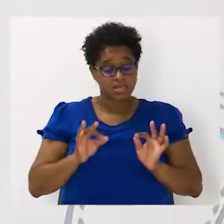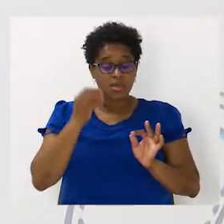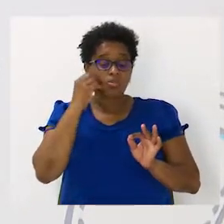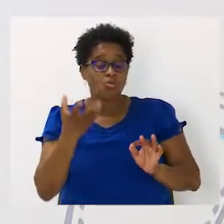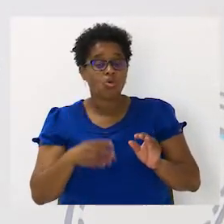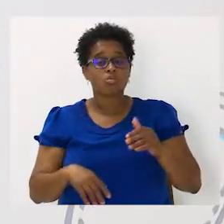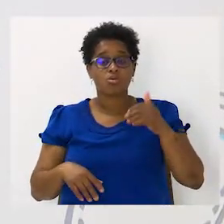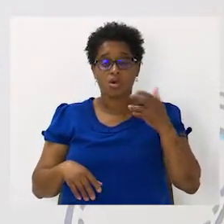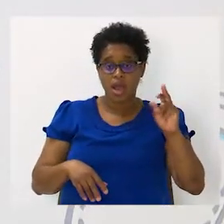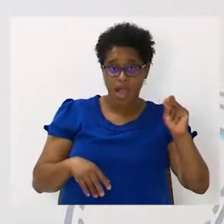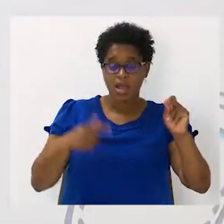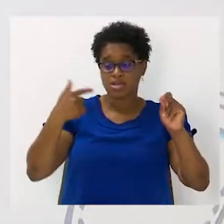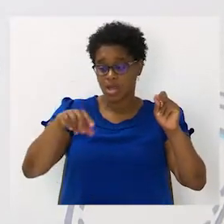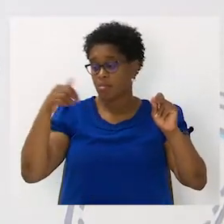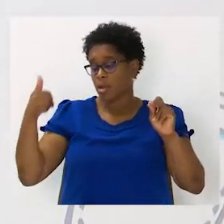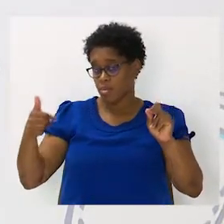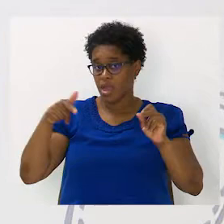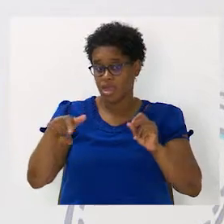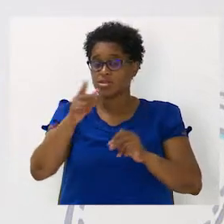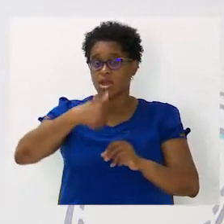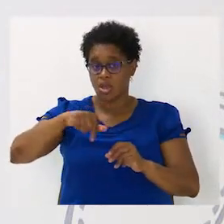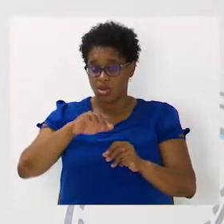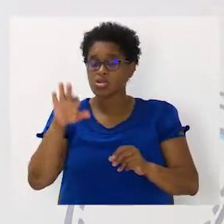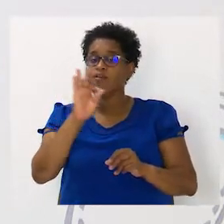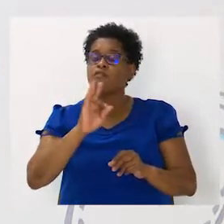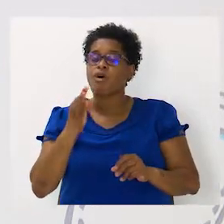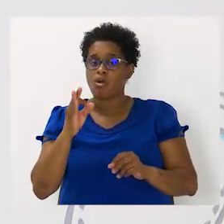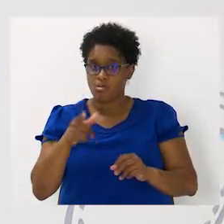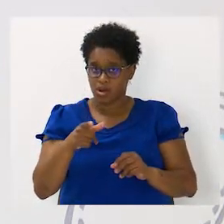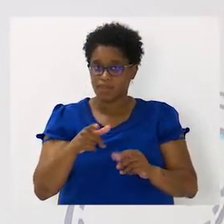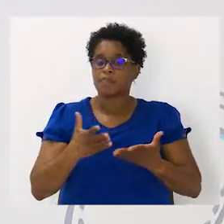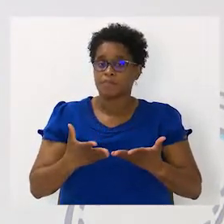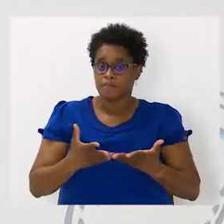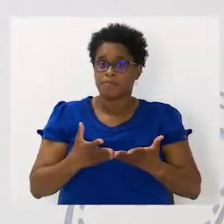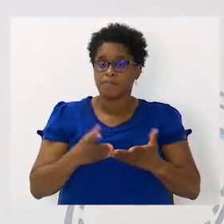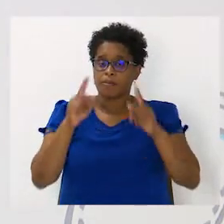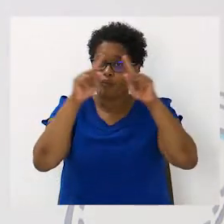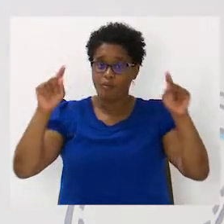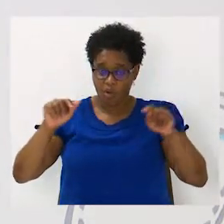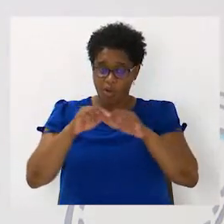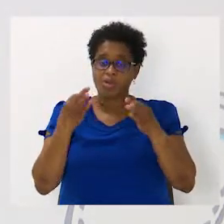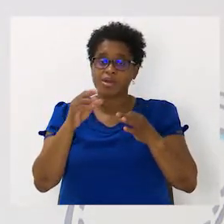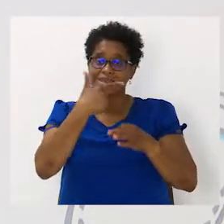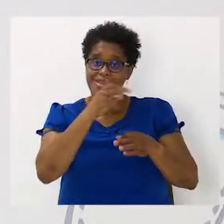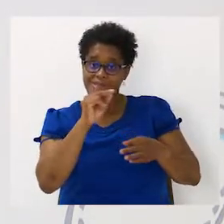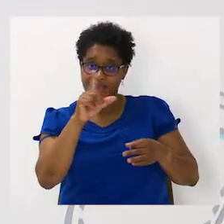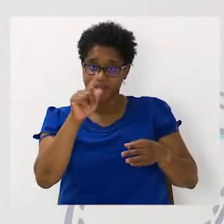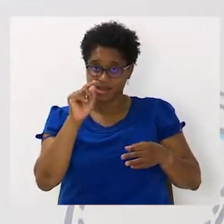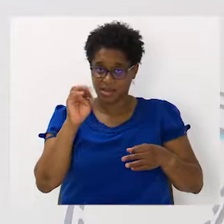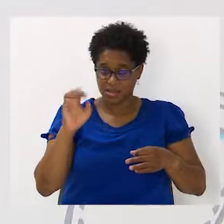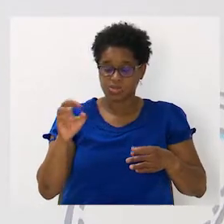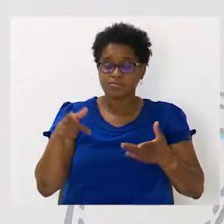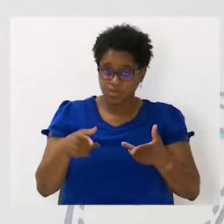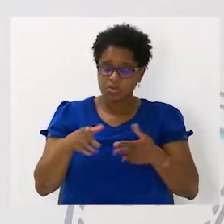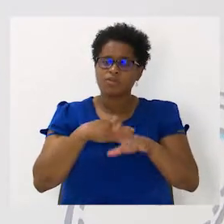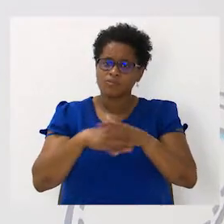para B, ok? Essa é a nossa fórmula, ou fórmula que Tales